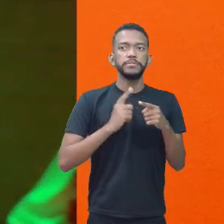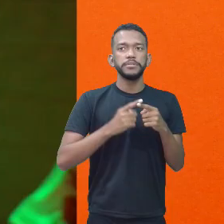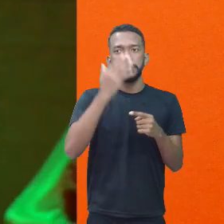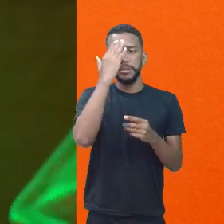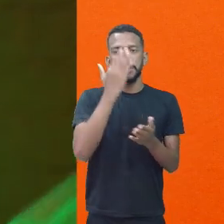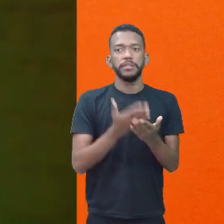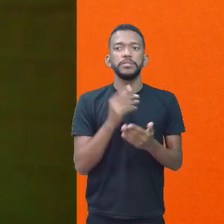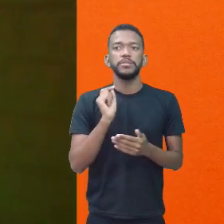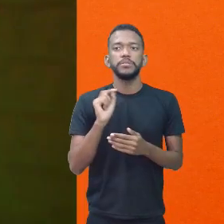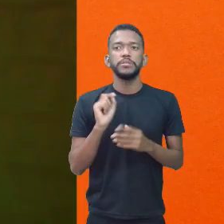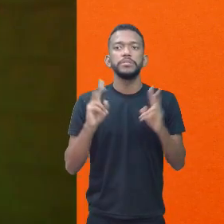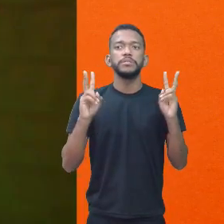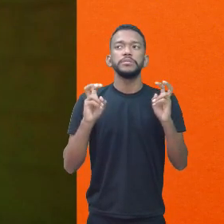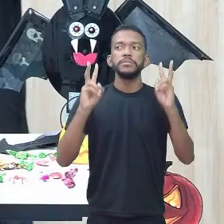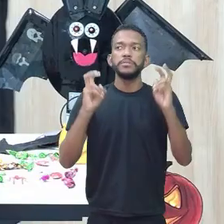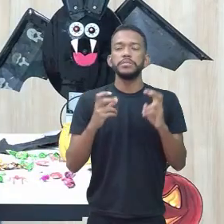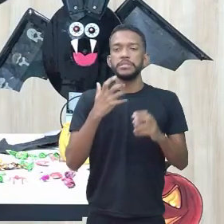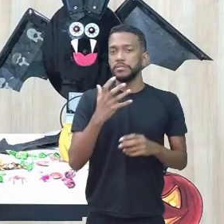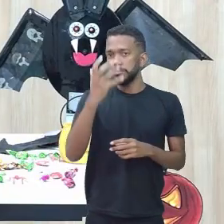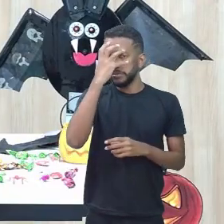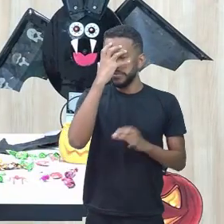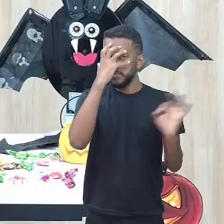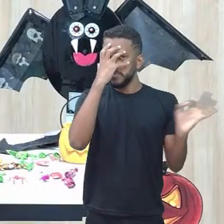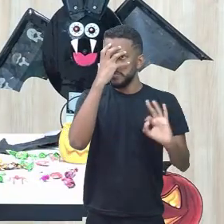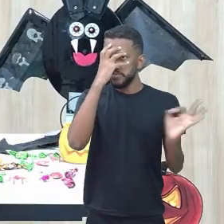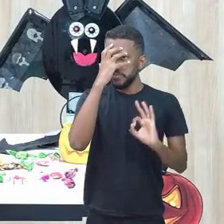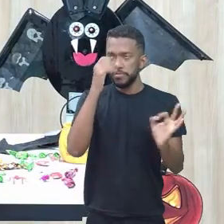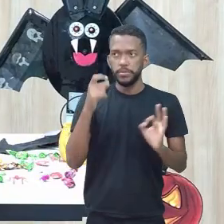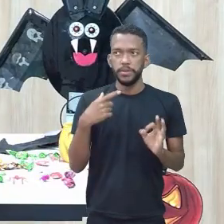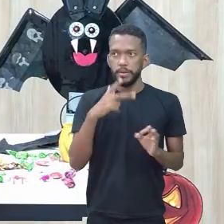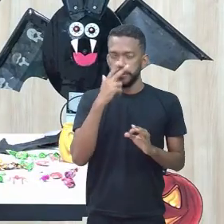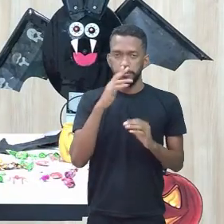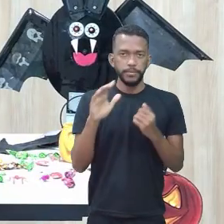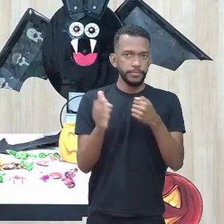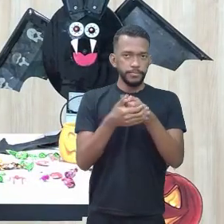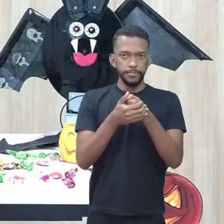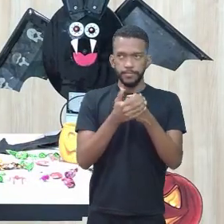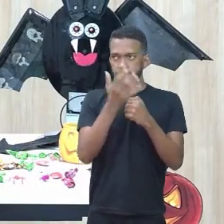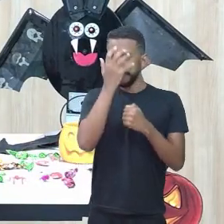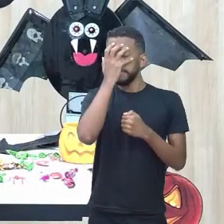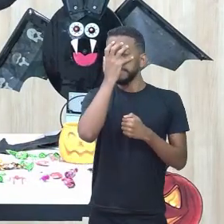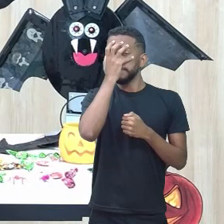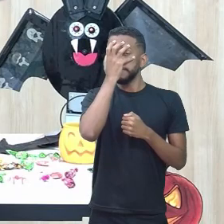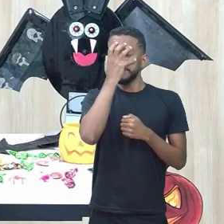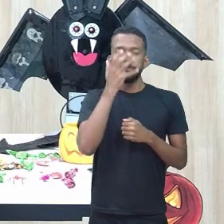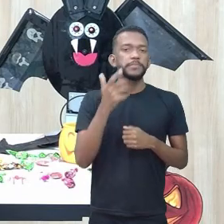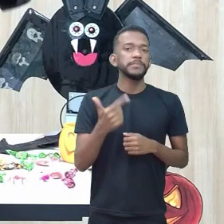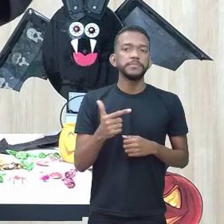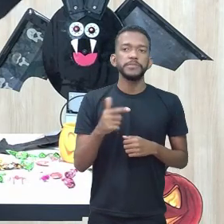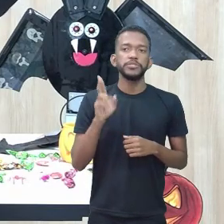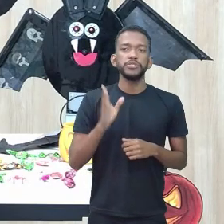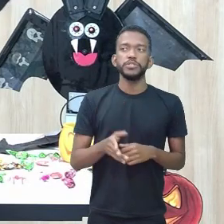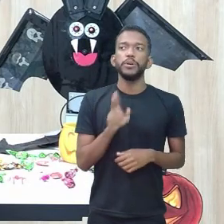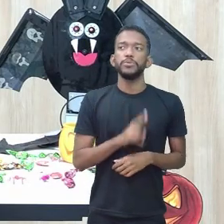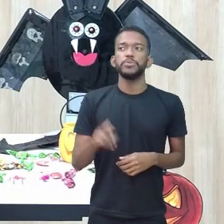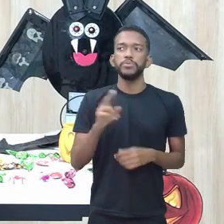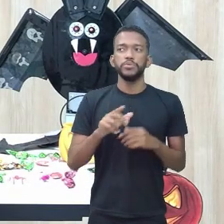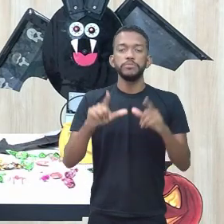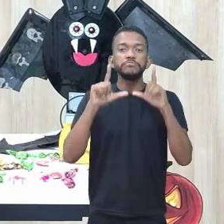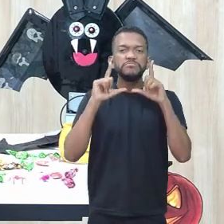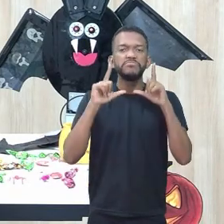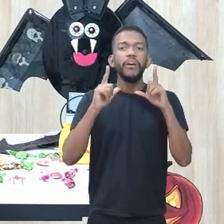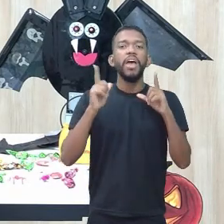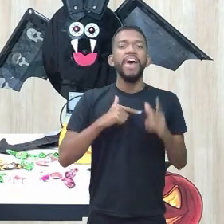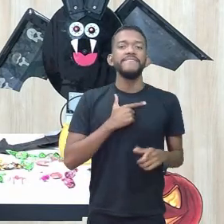período do Halloween, se você não está mascarado, você não está de máscara, você, de toda forma, já usou a sua. Você é tão